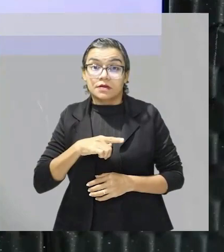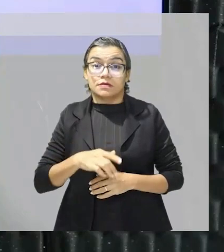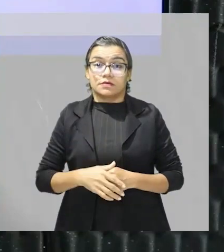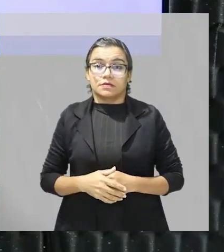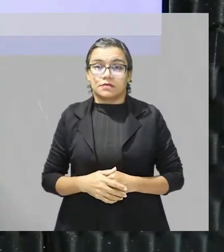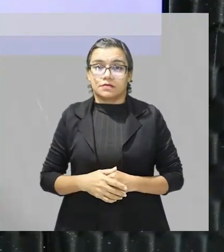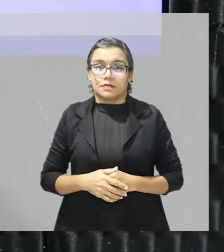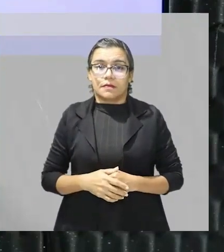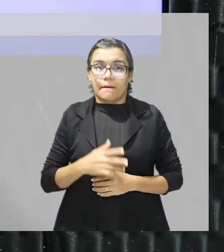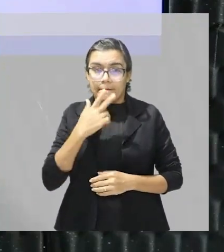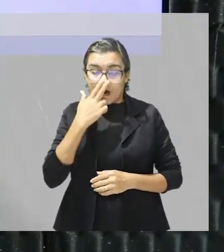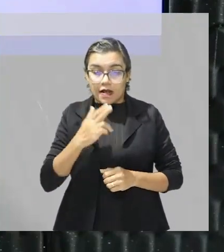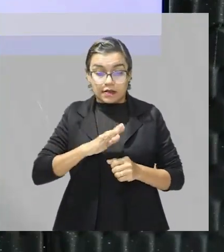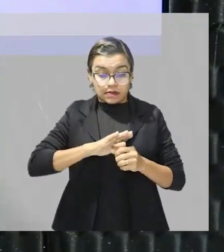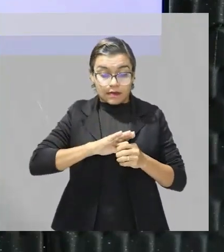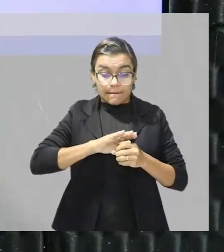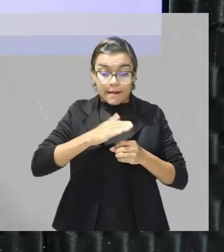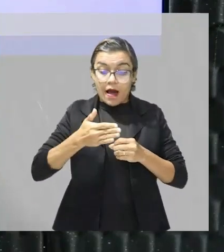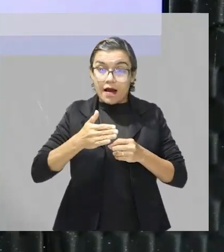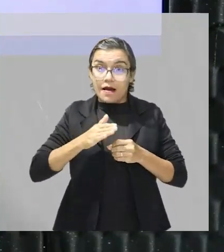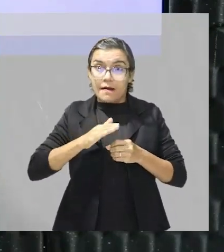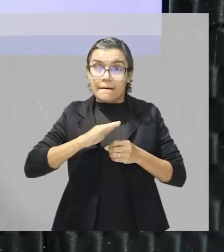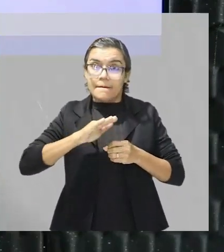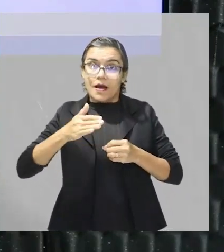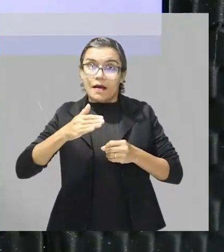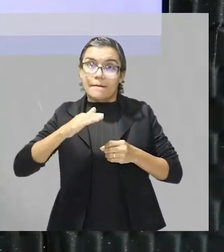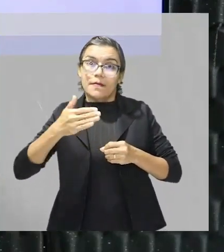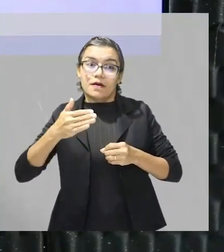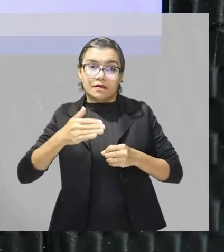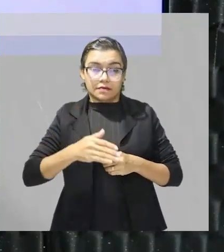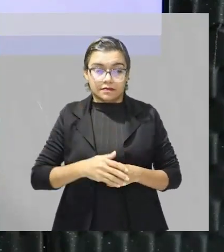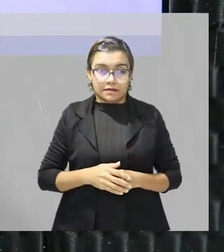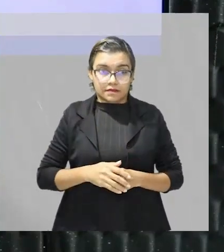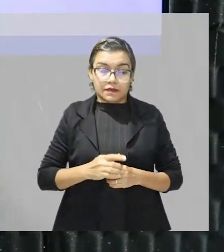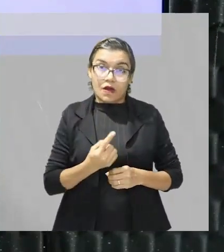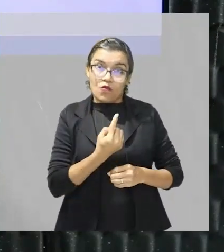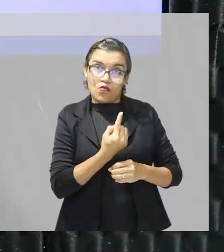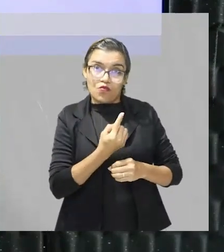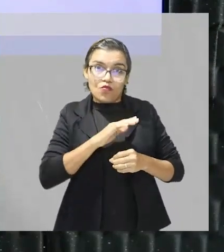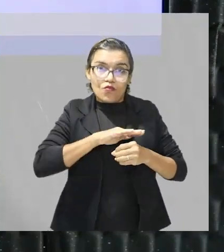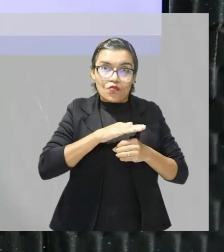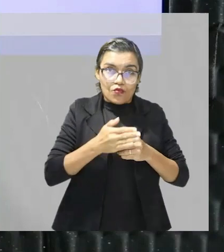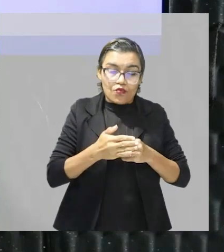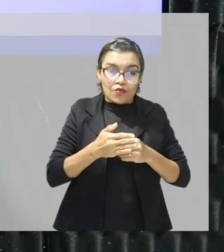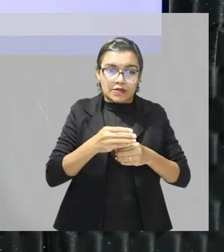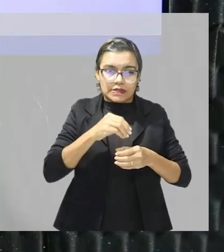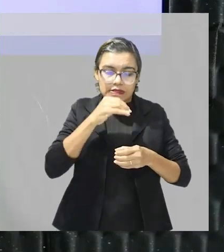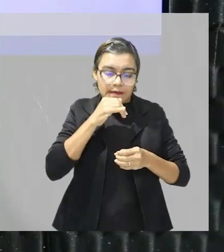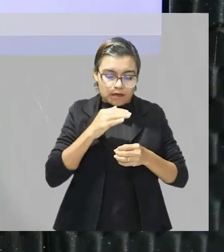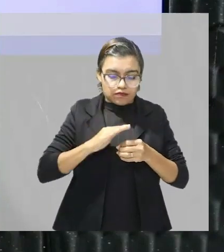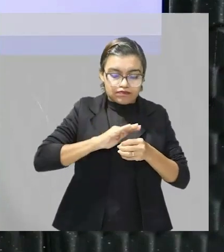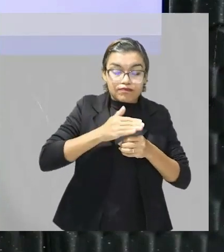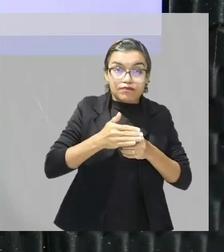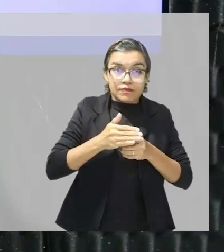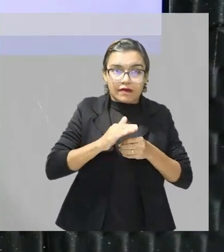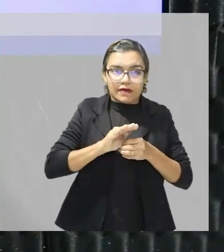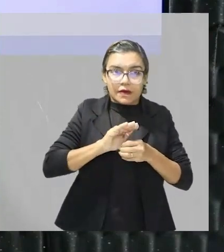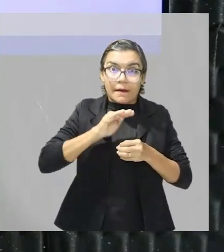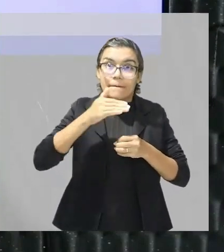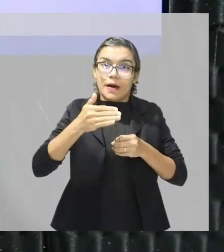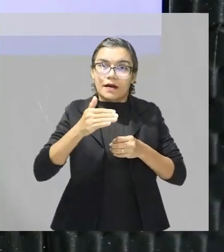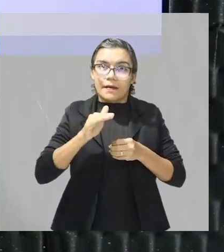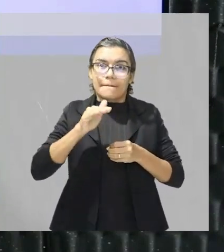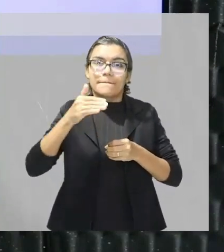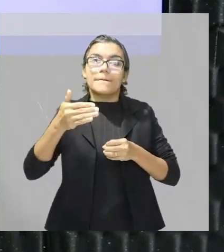um pulo de nível não salto quântico eles vão sair de um nível base interno e vão para níveis